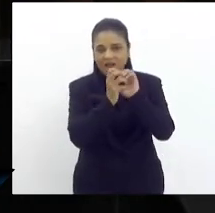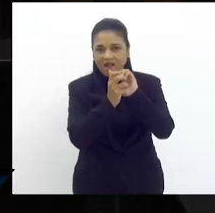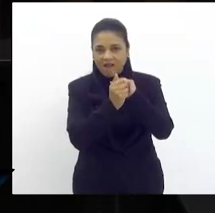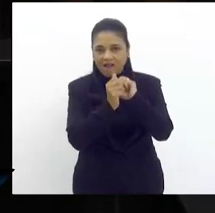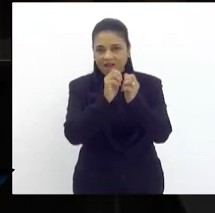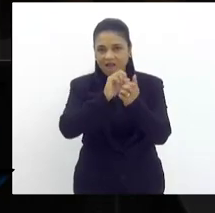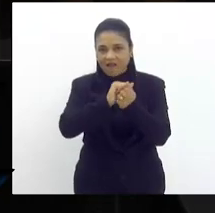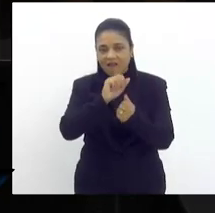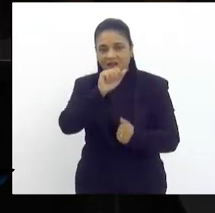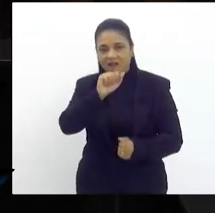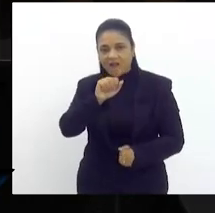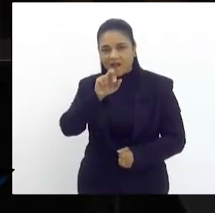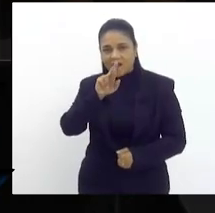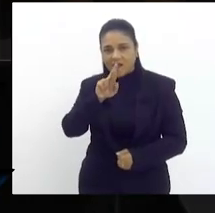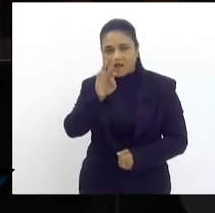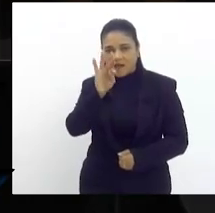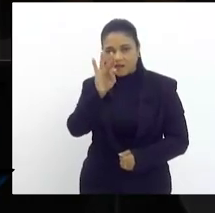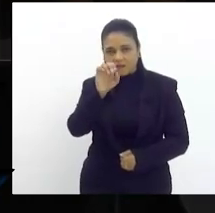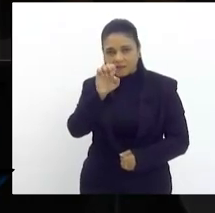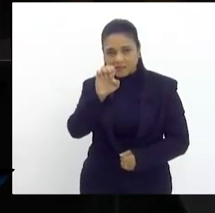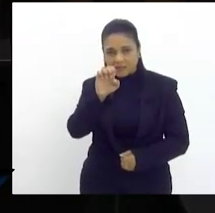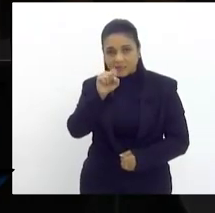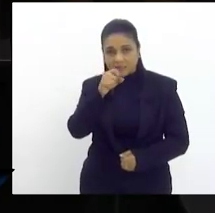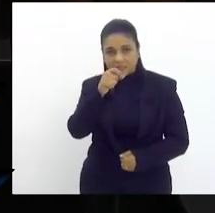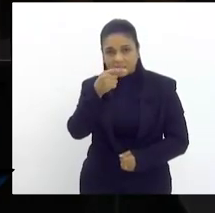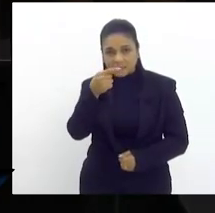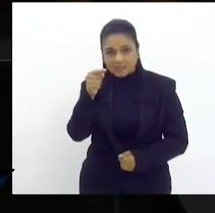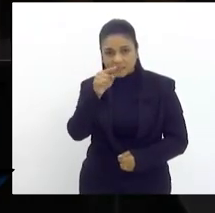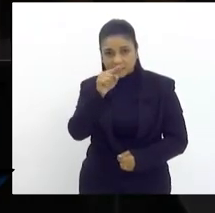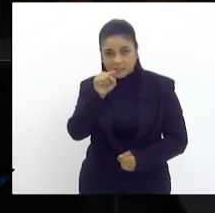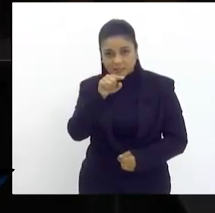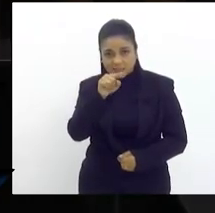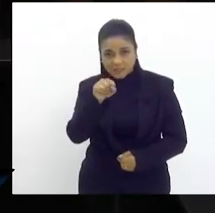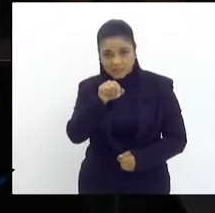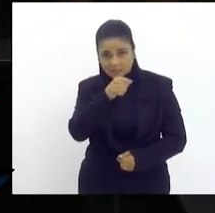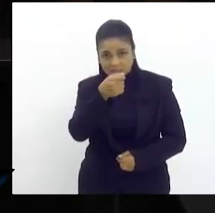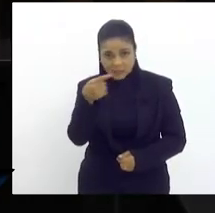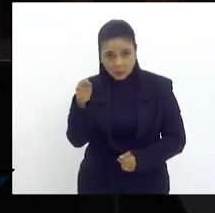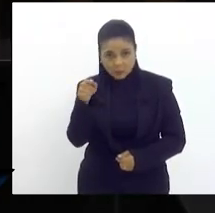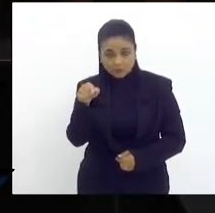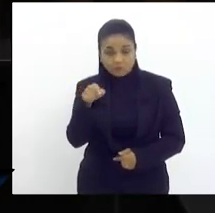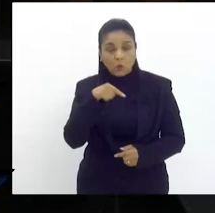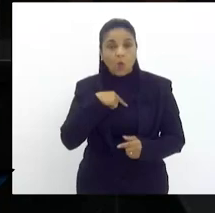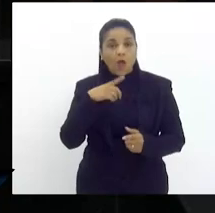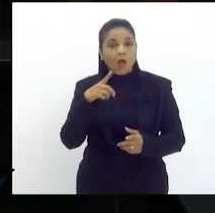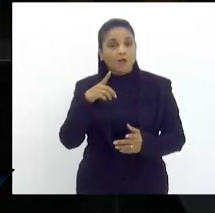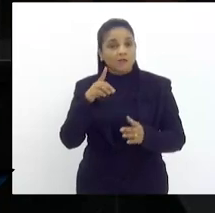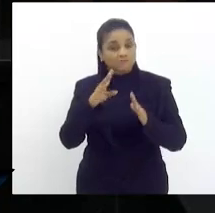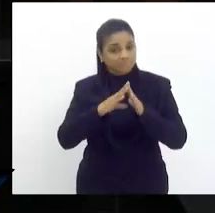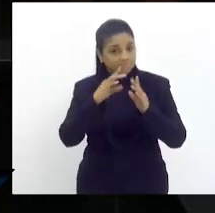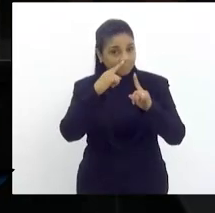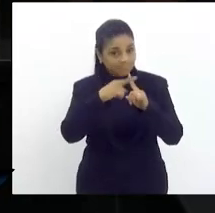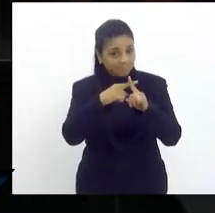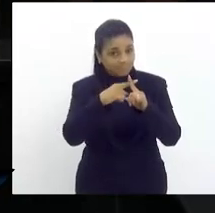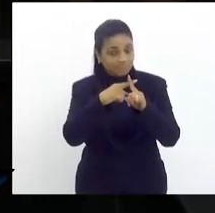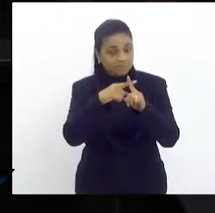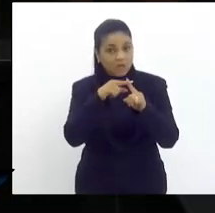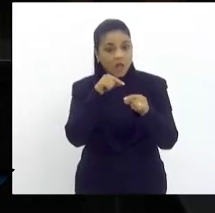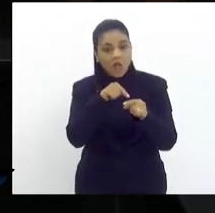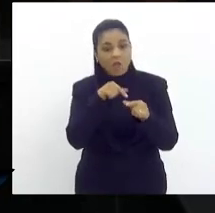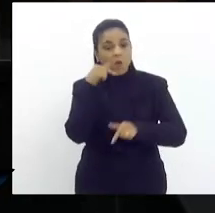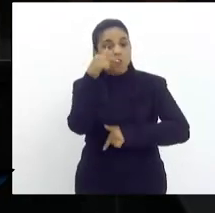isso a doutrina social da igreja é comprometida com o trabalho